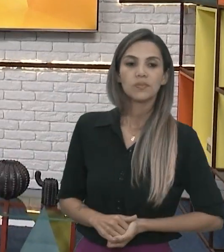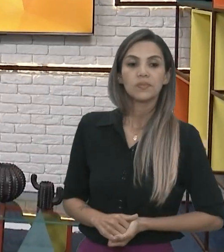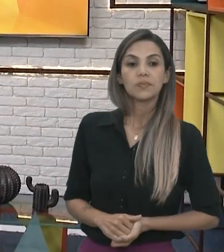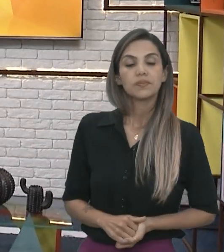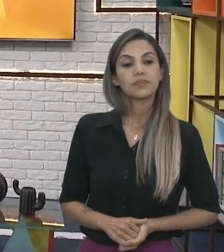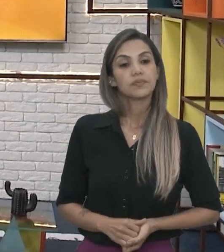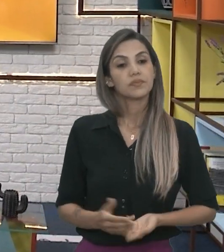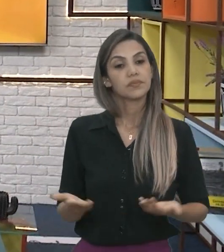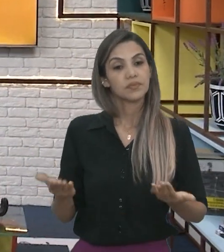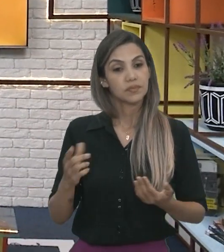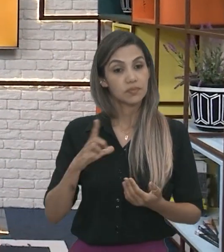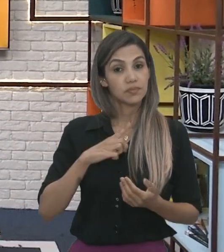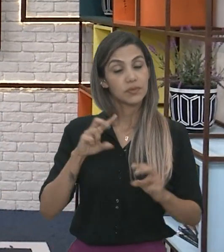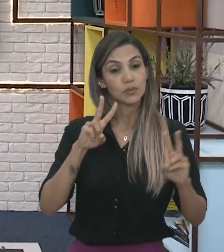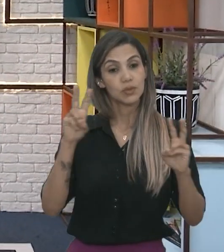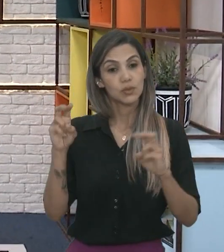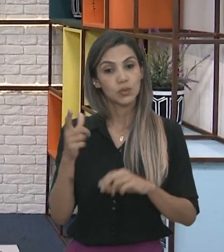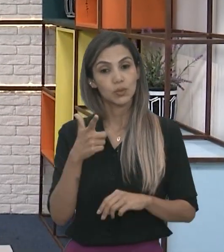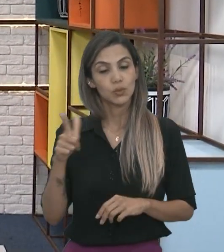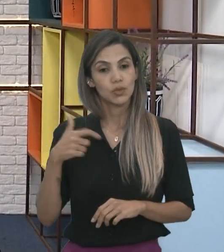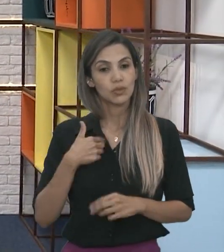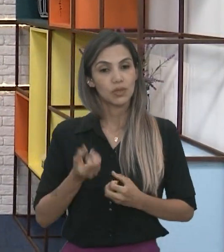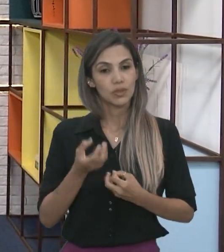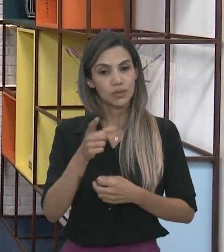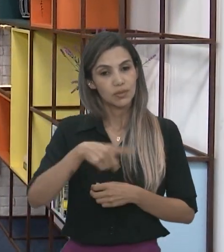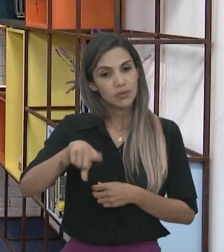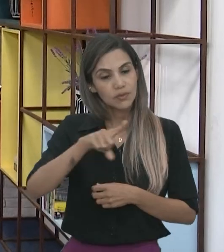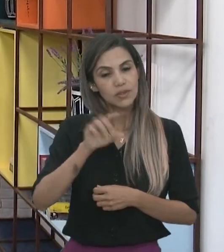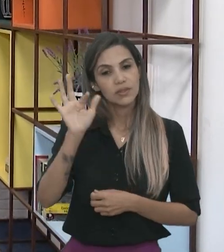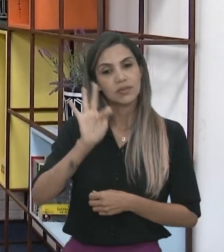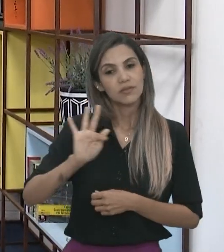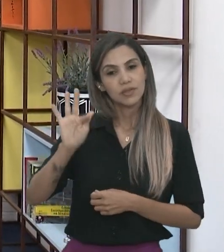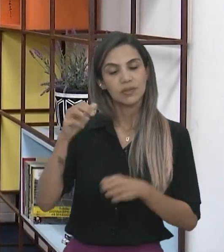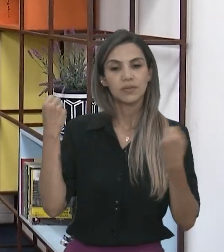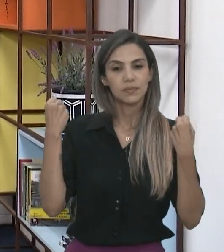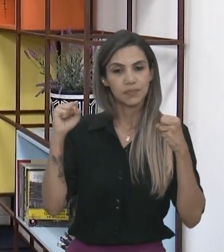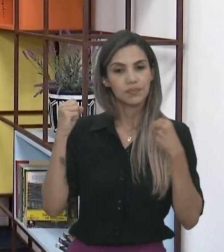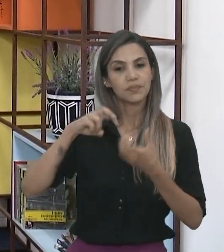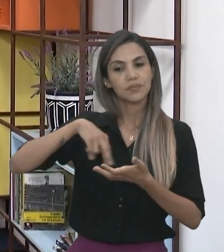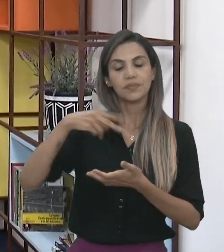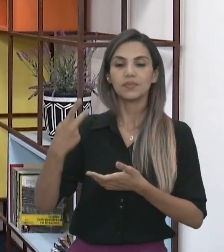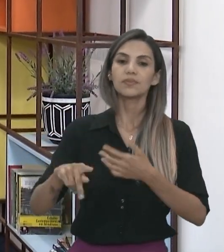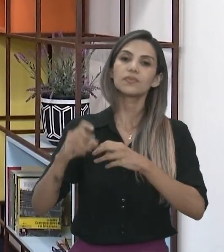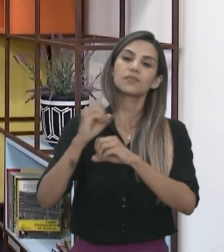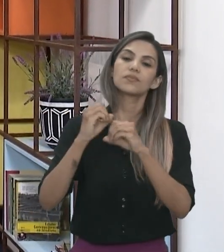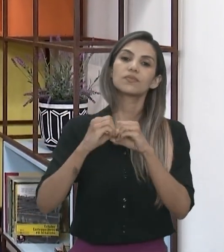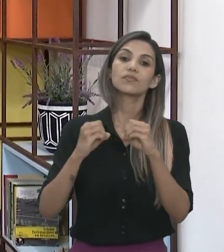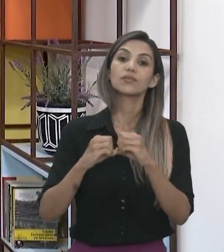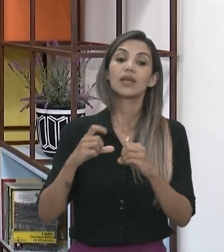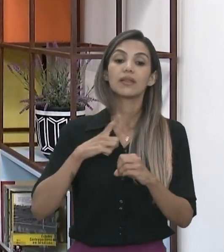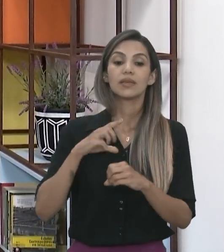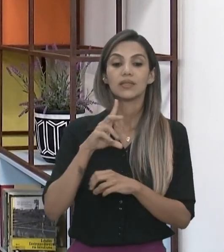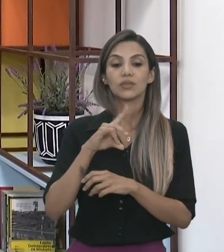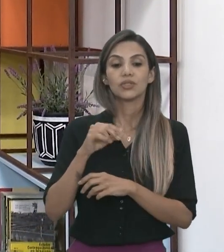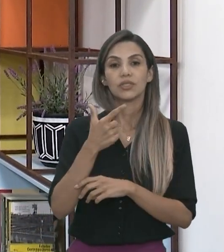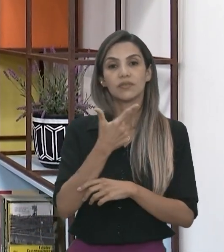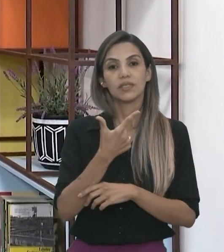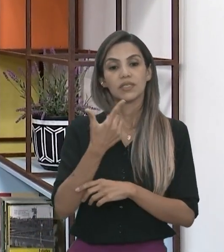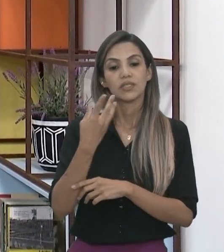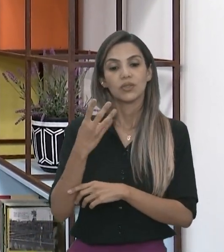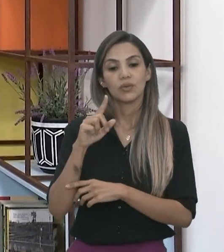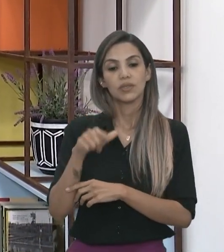agora, então, a gente muda de assunto, porque eu quero contar para vocês que a Faculdade de Educação Física e Dança da UFG realiza nos dias 24